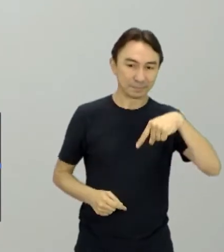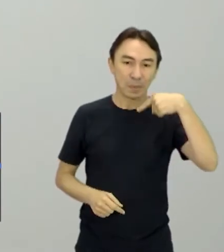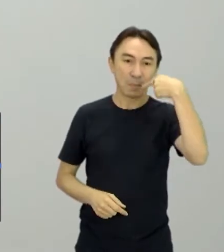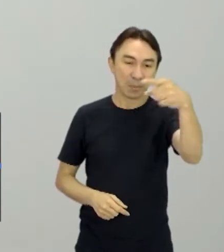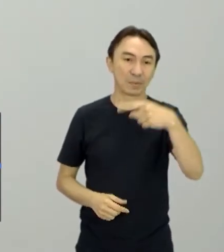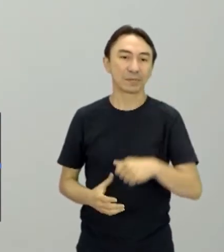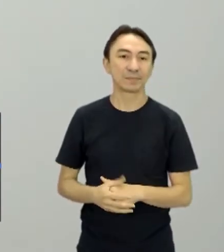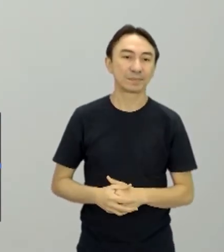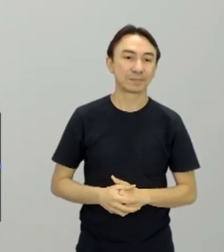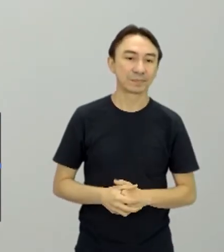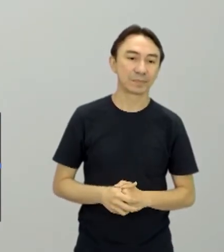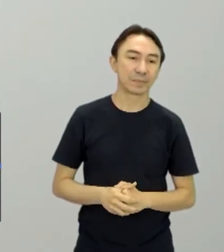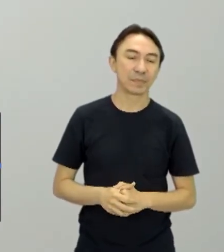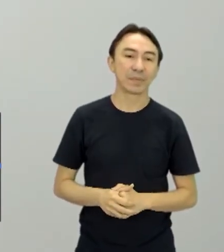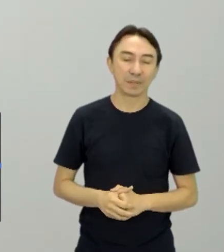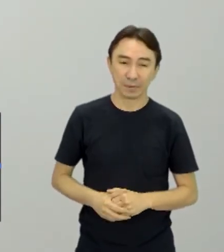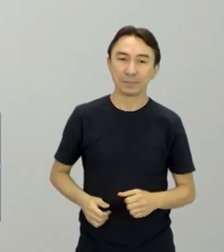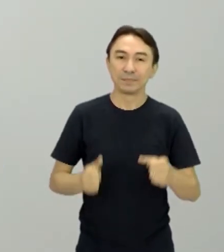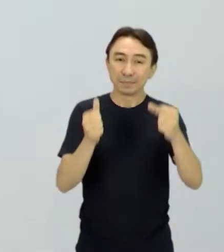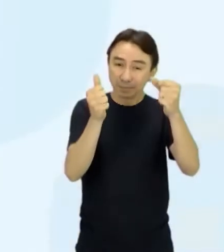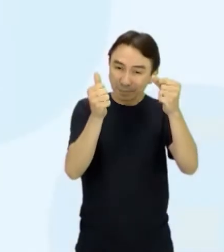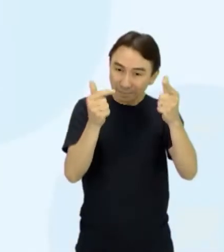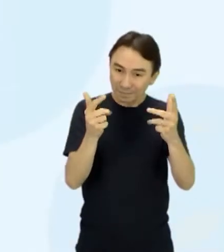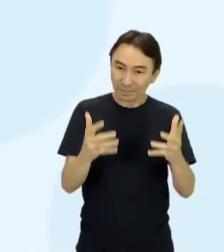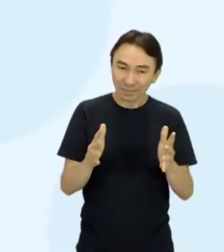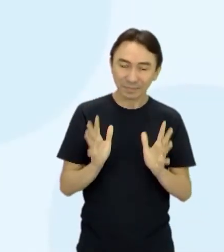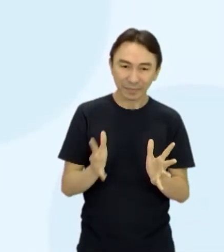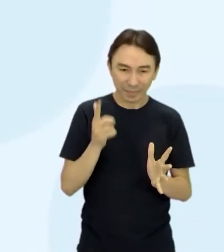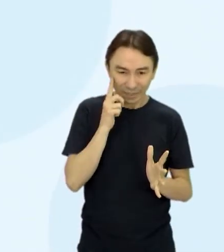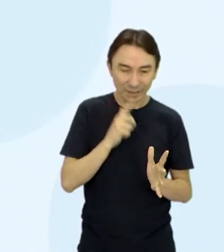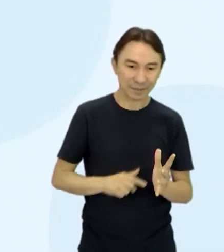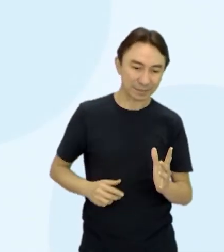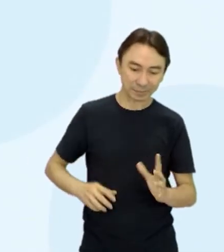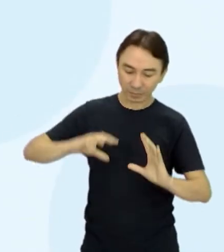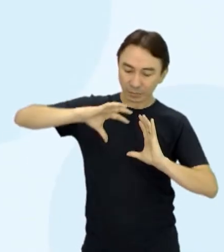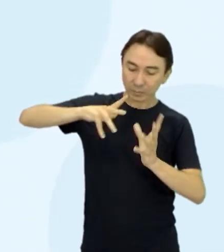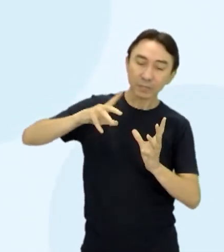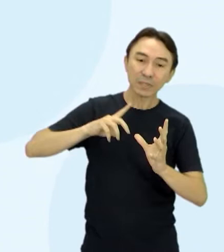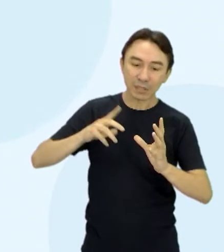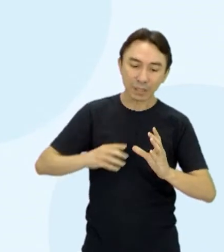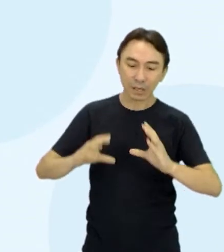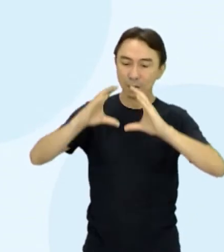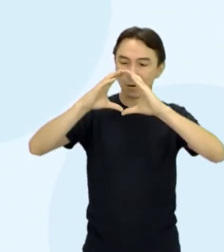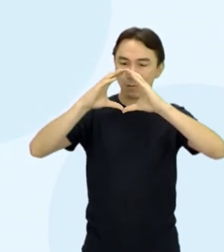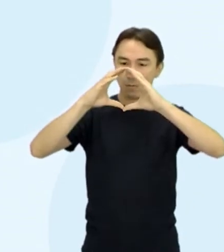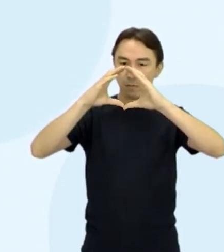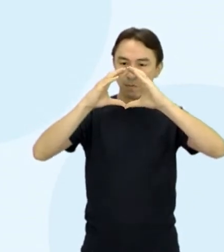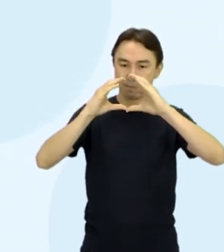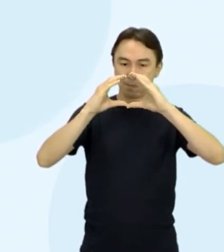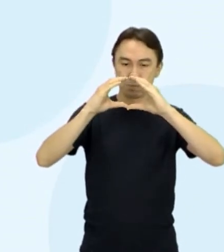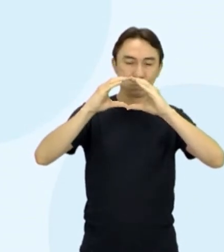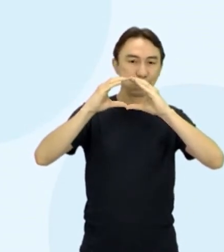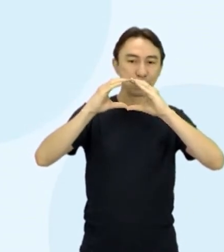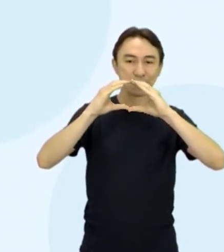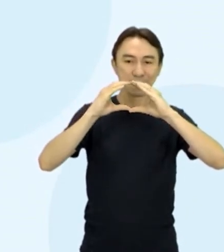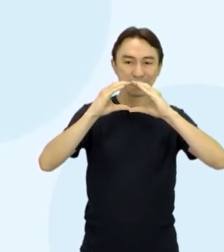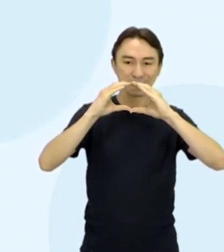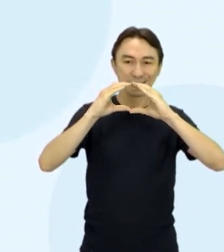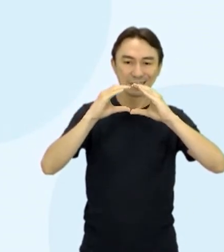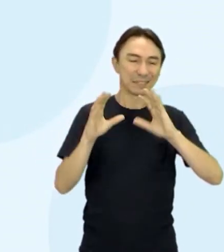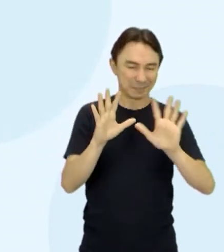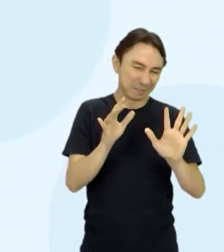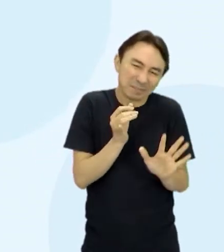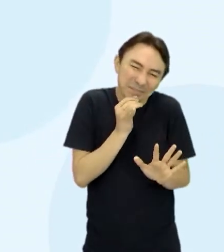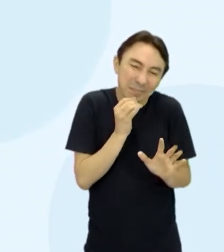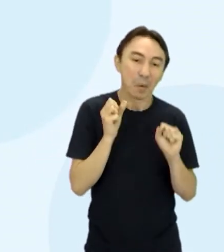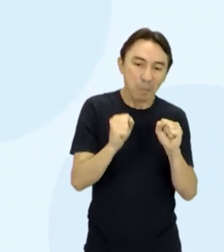e vamos ao que eu acabei de falar para você, que é o achatamento da Terra em números. Se você quiser pode dar uma printada, se você quiser pode